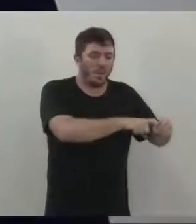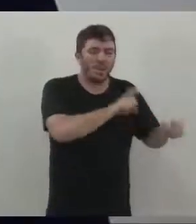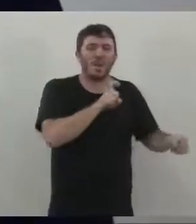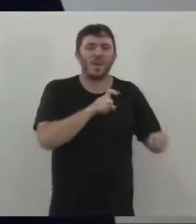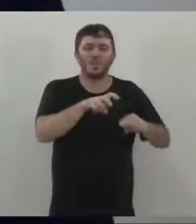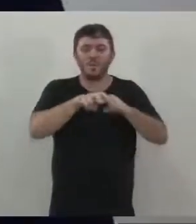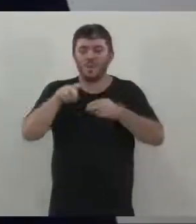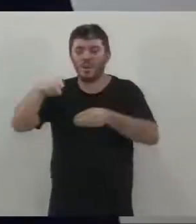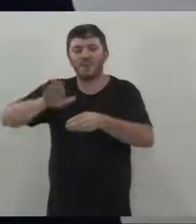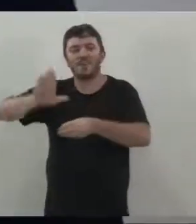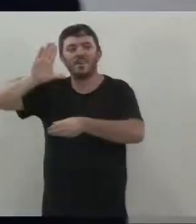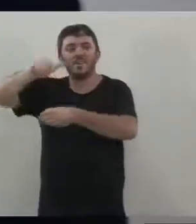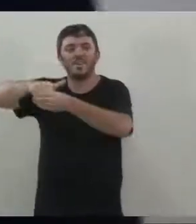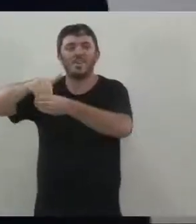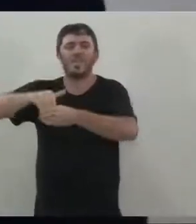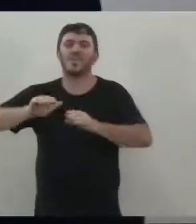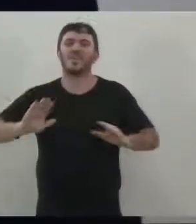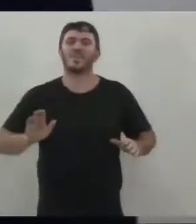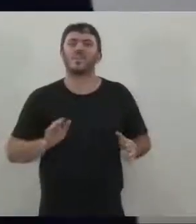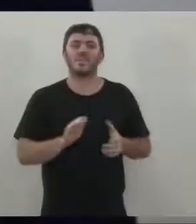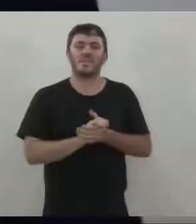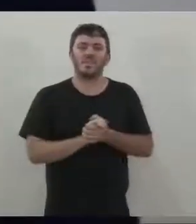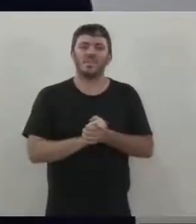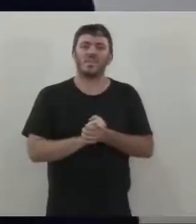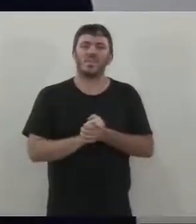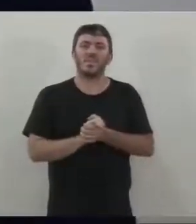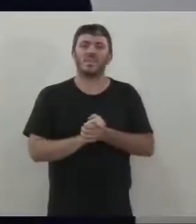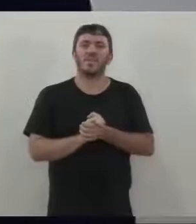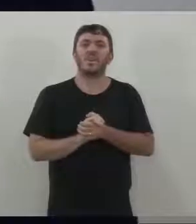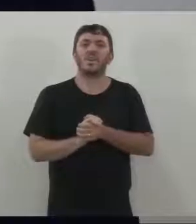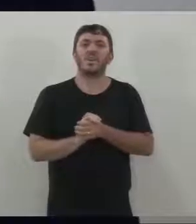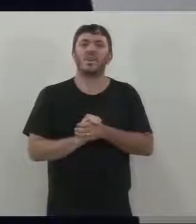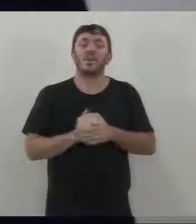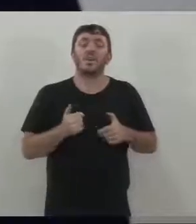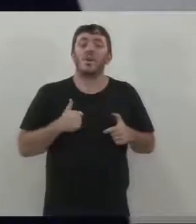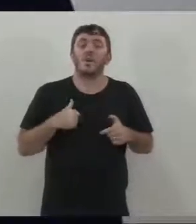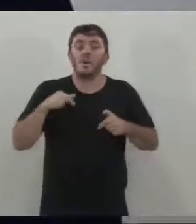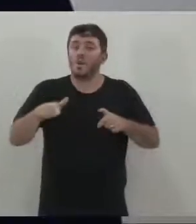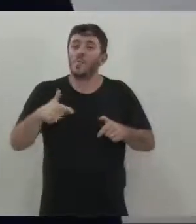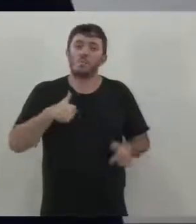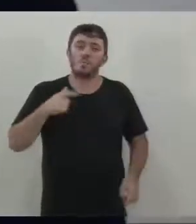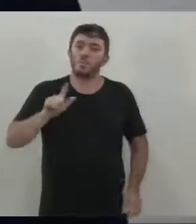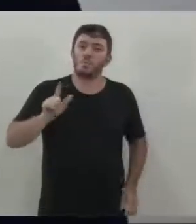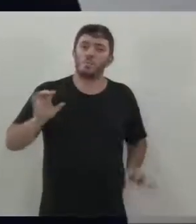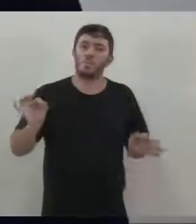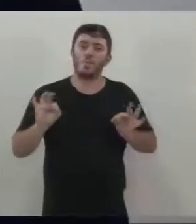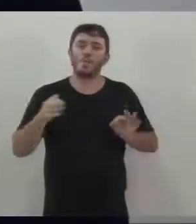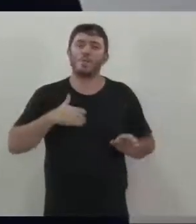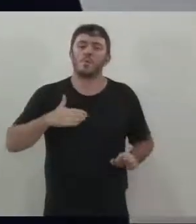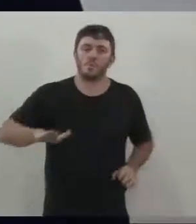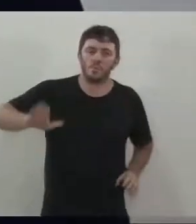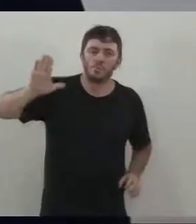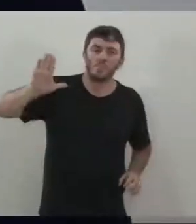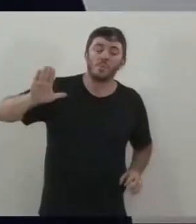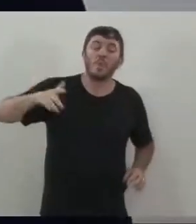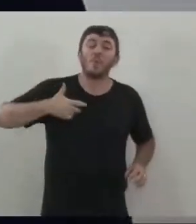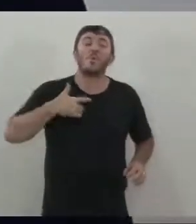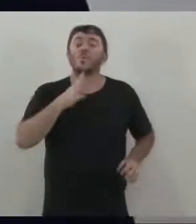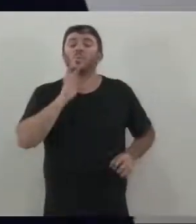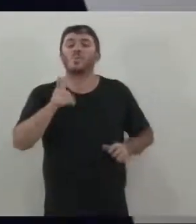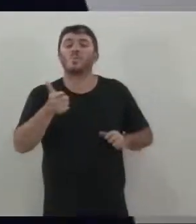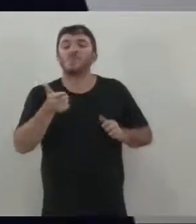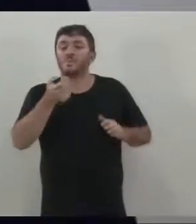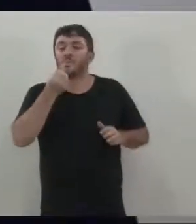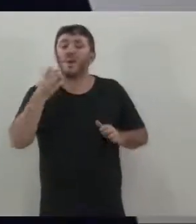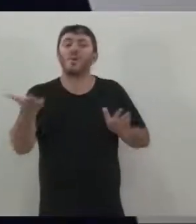não estou por dentro esse ano da lei eleitoral, né? E aí eu não sei te dizer se